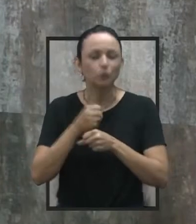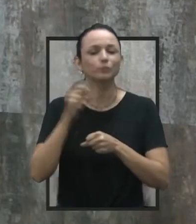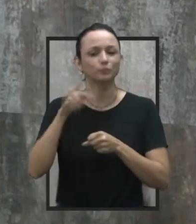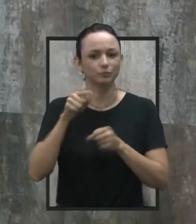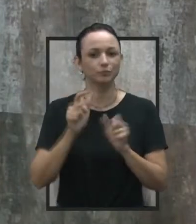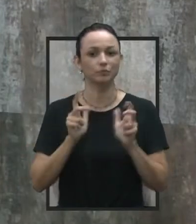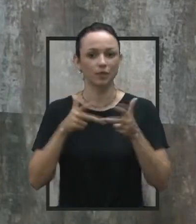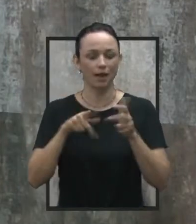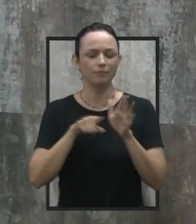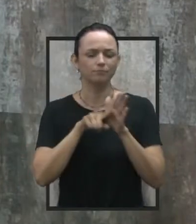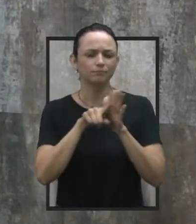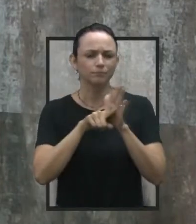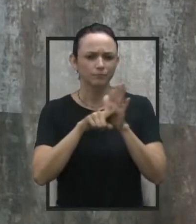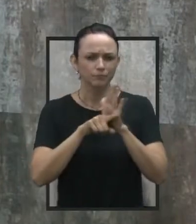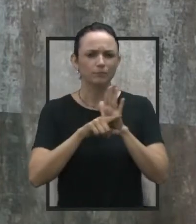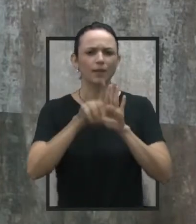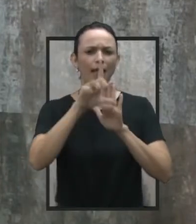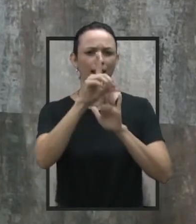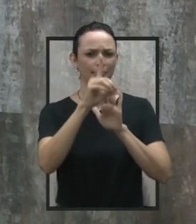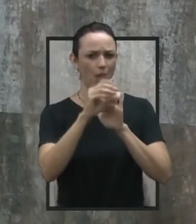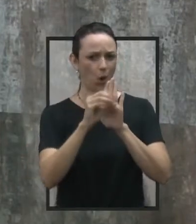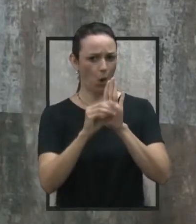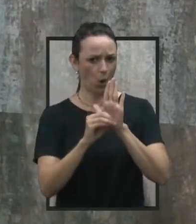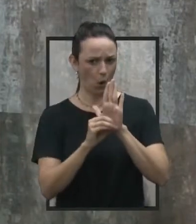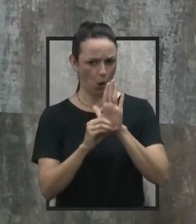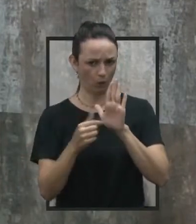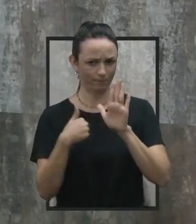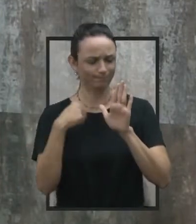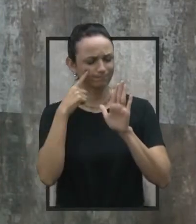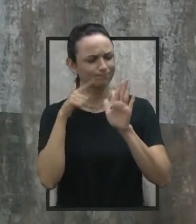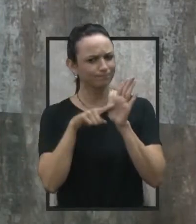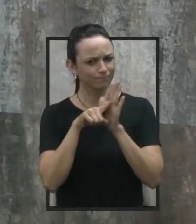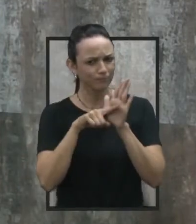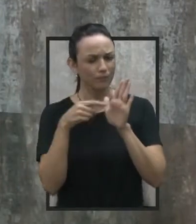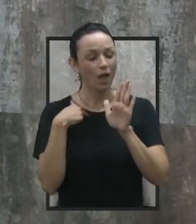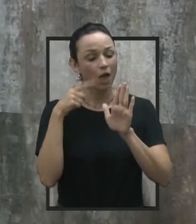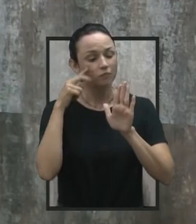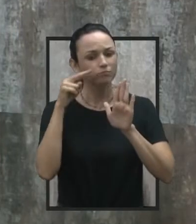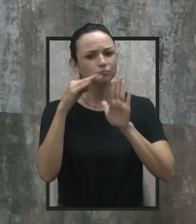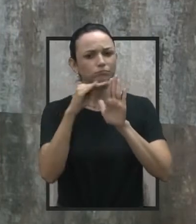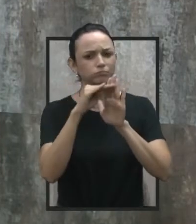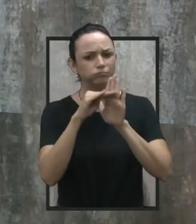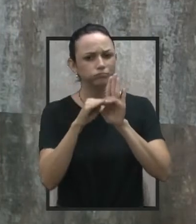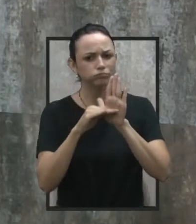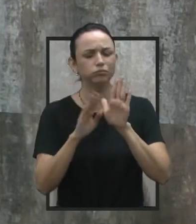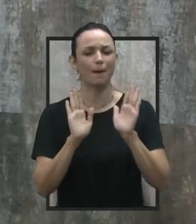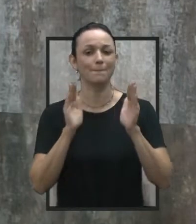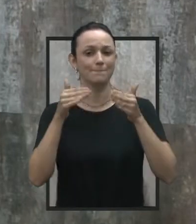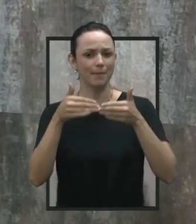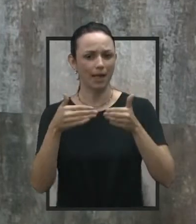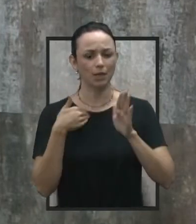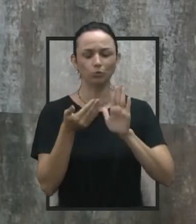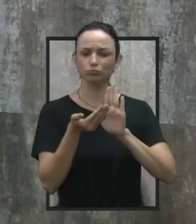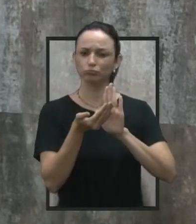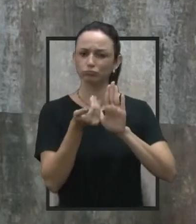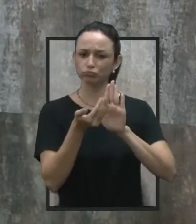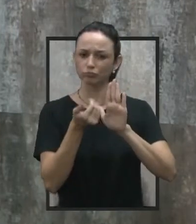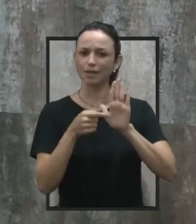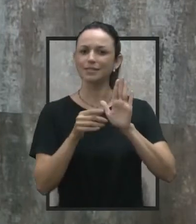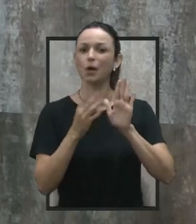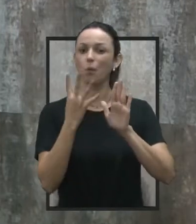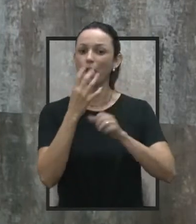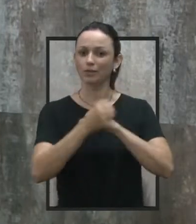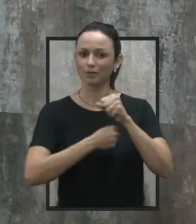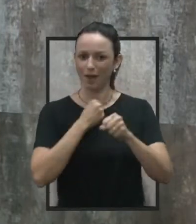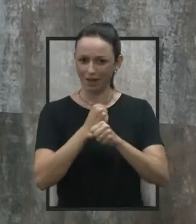vai analisar uma lei de diretrizes orçamentárias. Eu tiro algumas dessas metas desse plano de